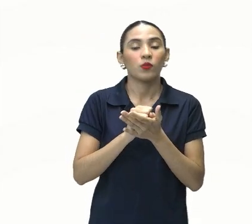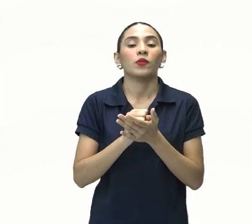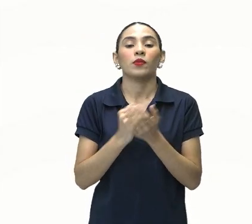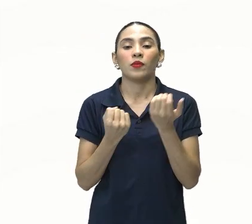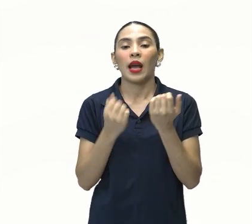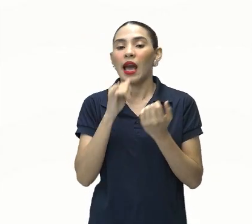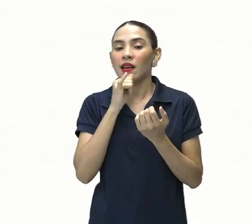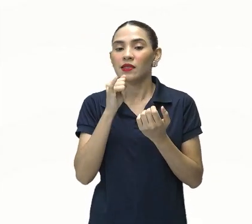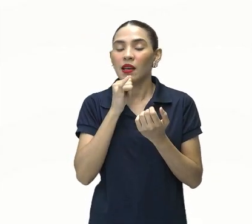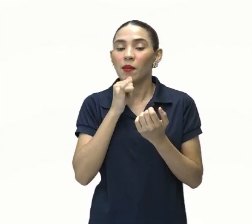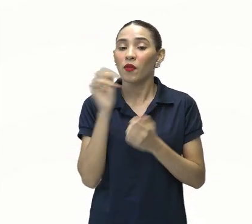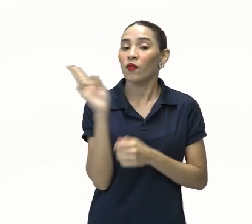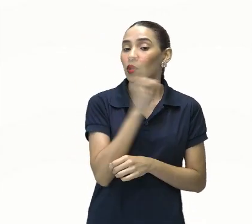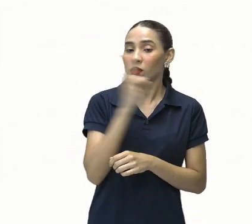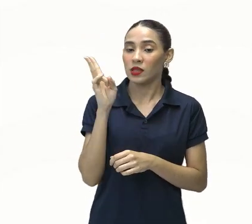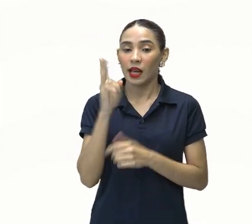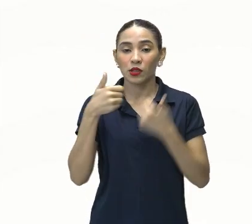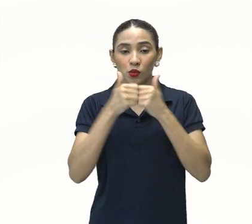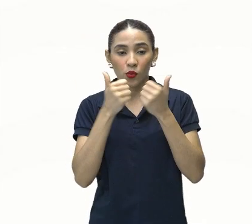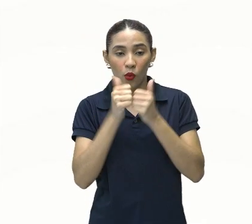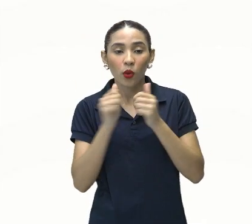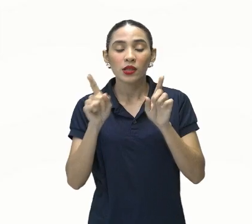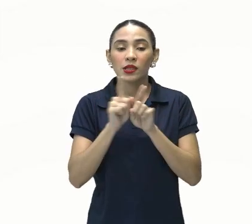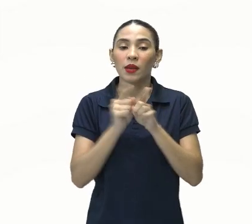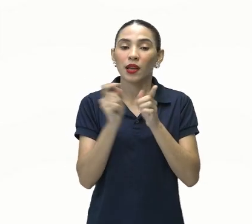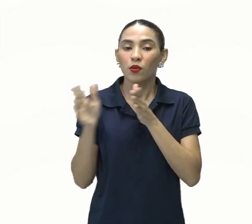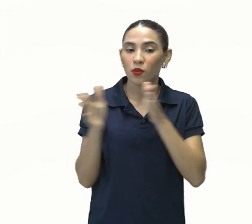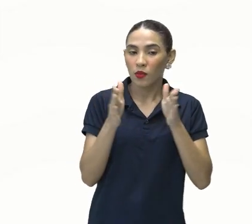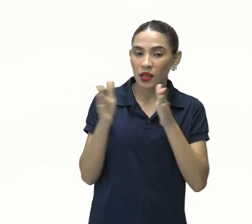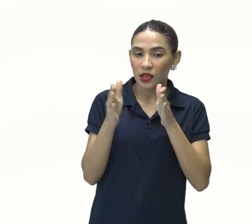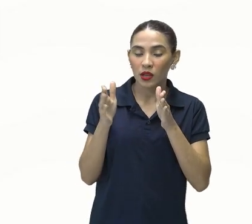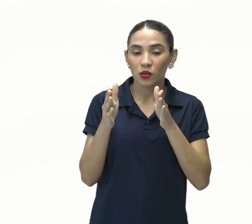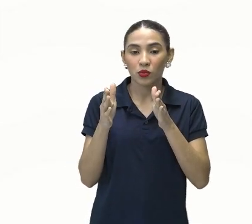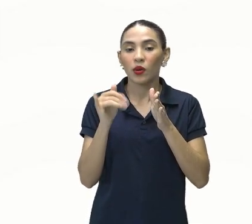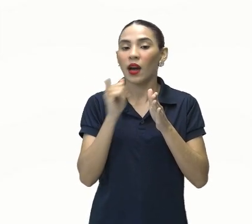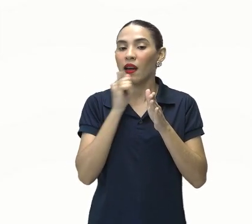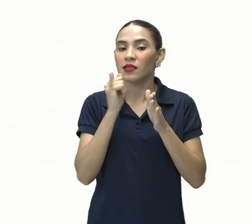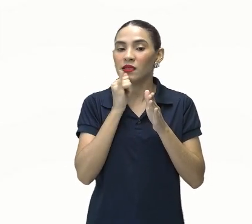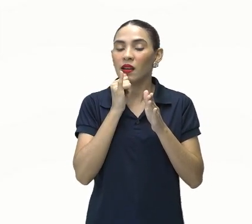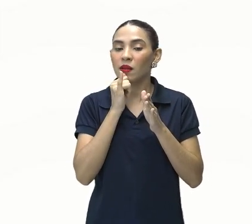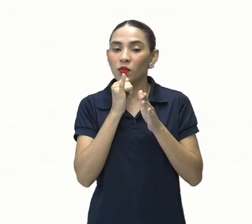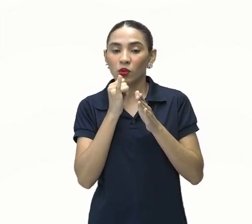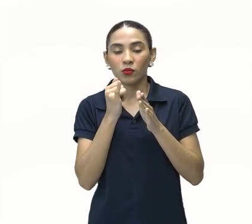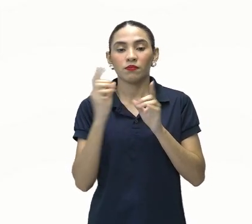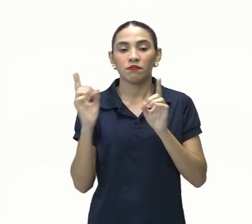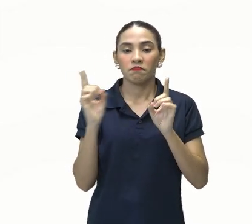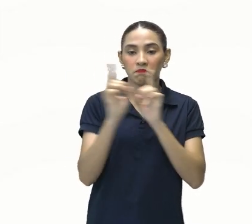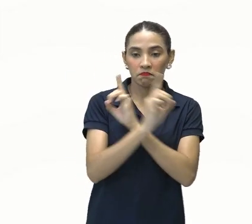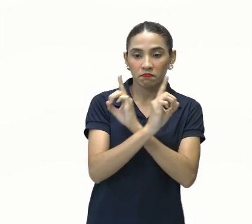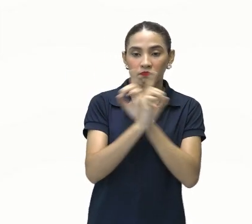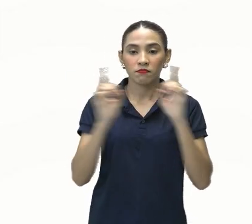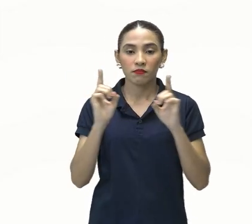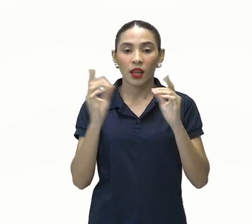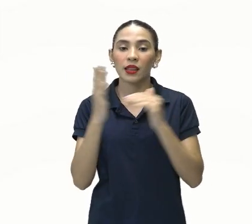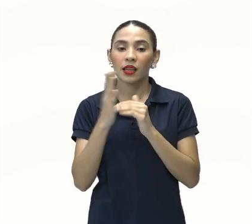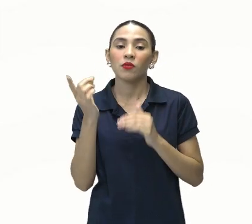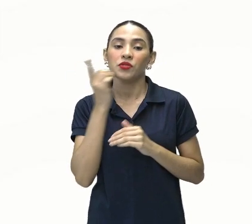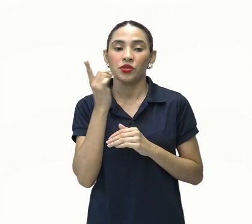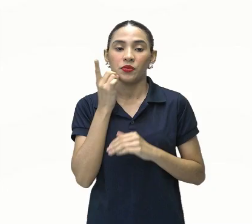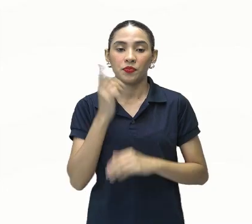ônibus e o tempo gasto nos percursos de ida até o centro em um determinado